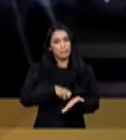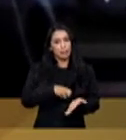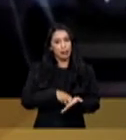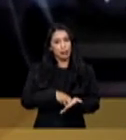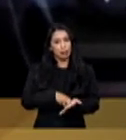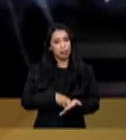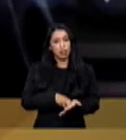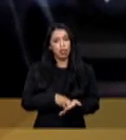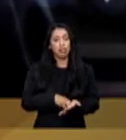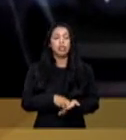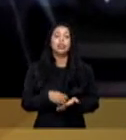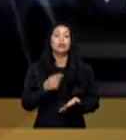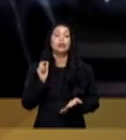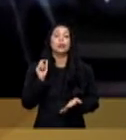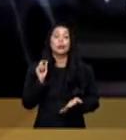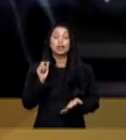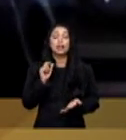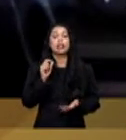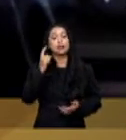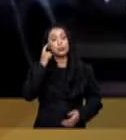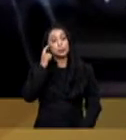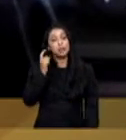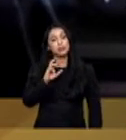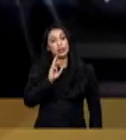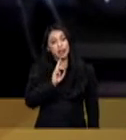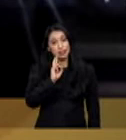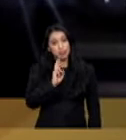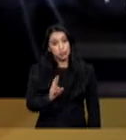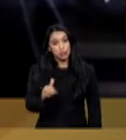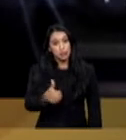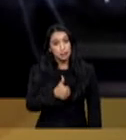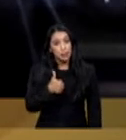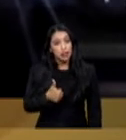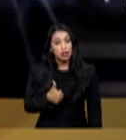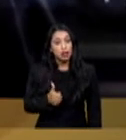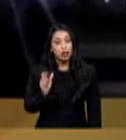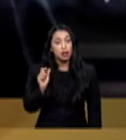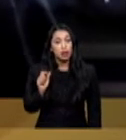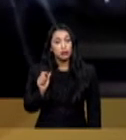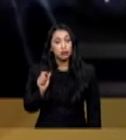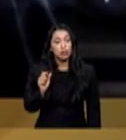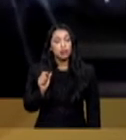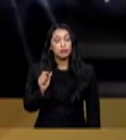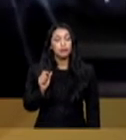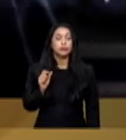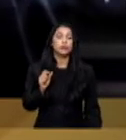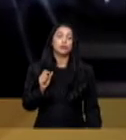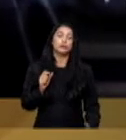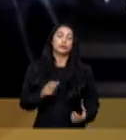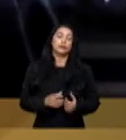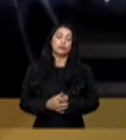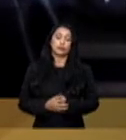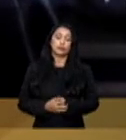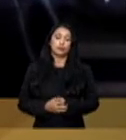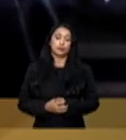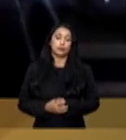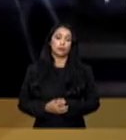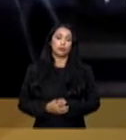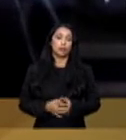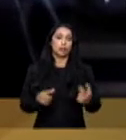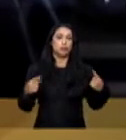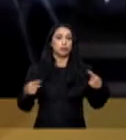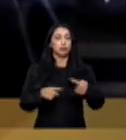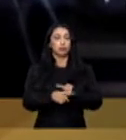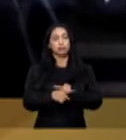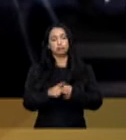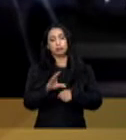a melhor solução é a vista da declaração de